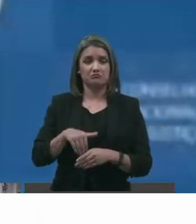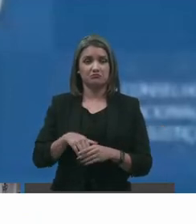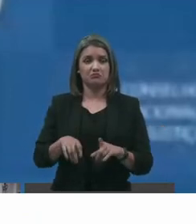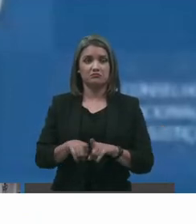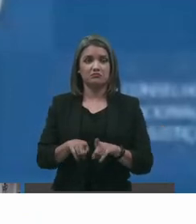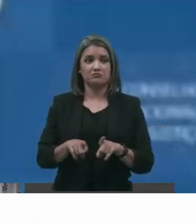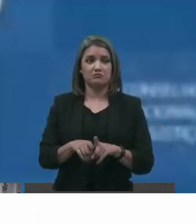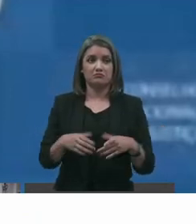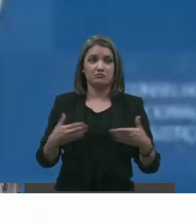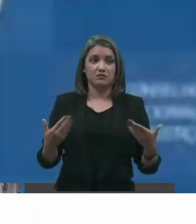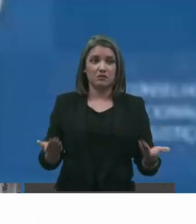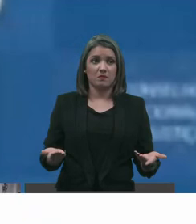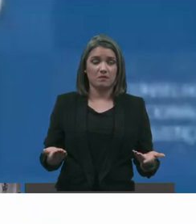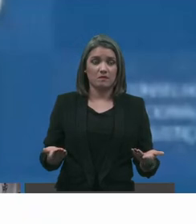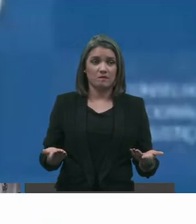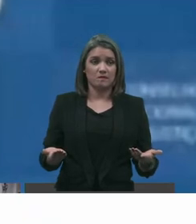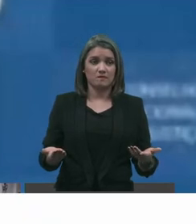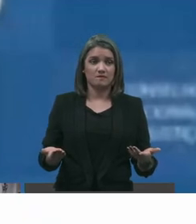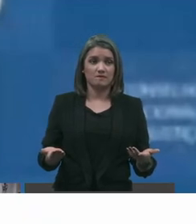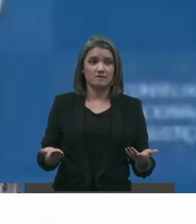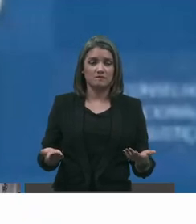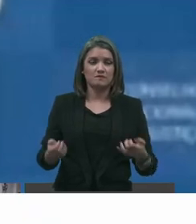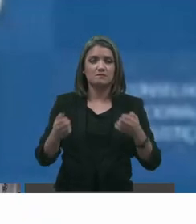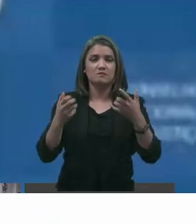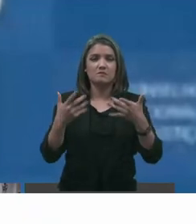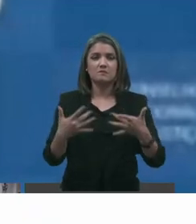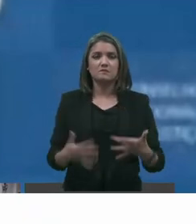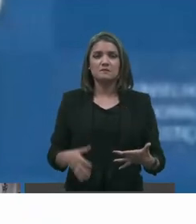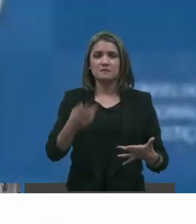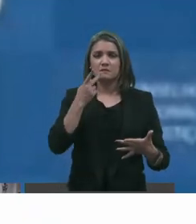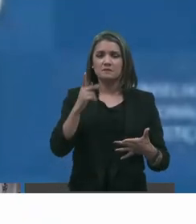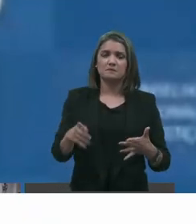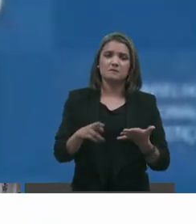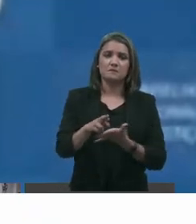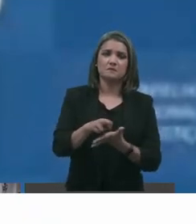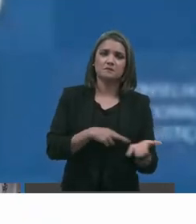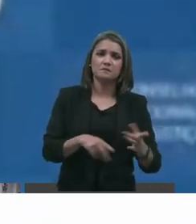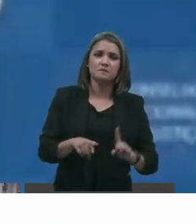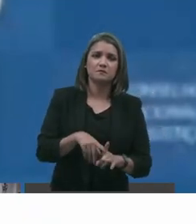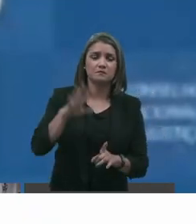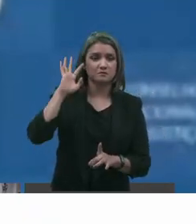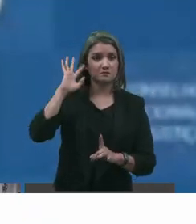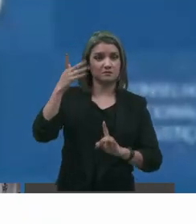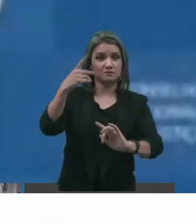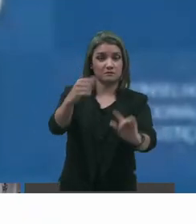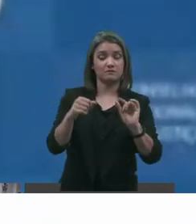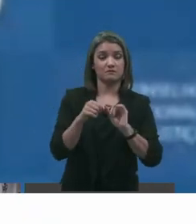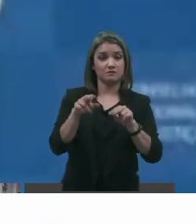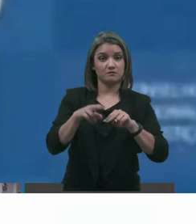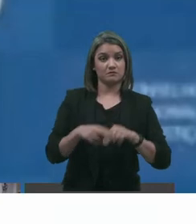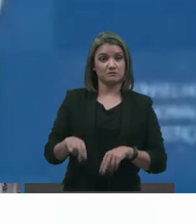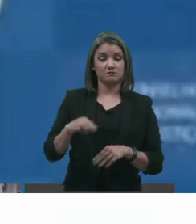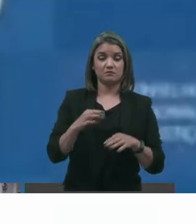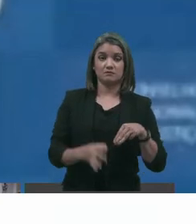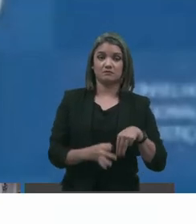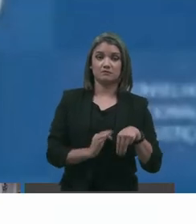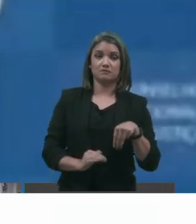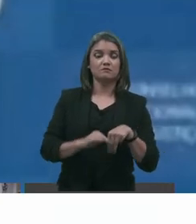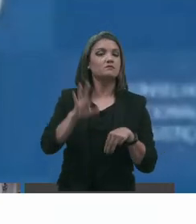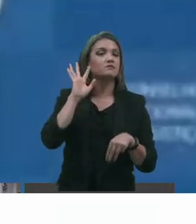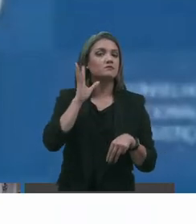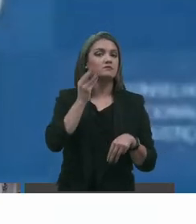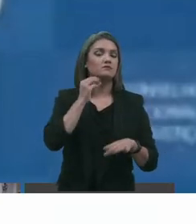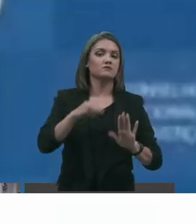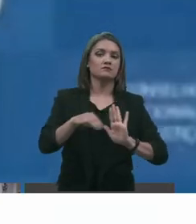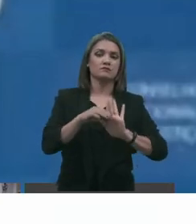que pese os judiciosos argumentos expedidos pela nobre relatora e o teor da decisão proferida pelo ministro Dias Toffoli, no mandato de